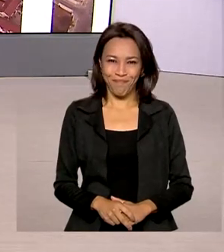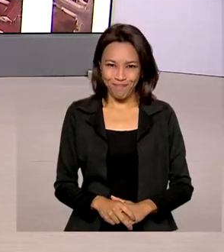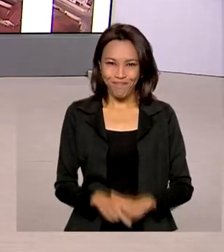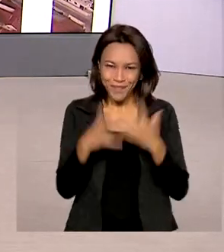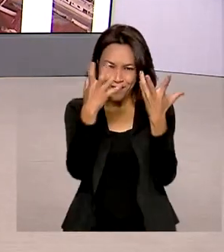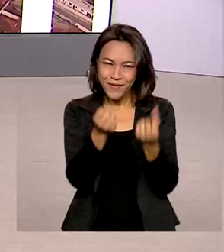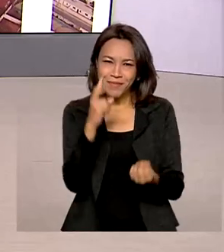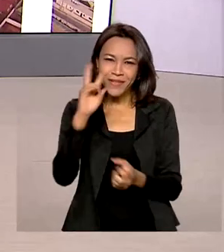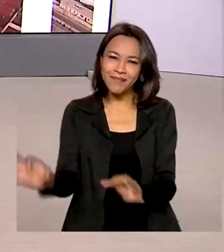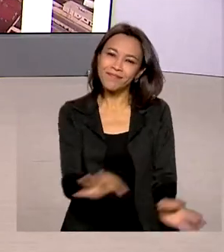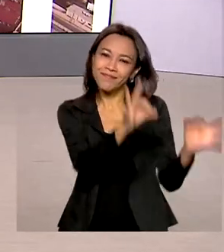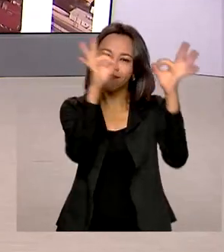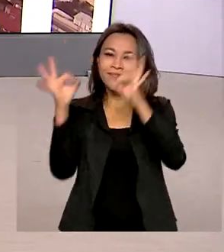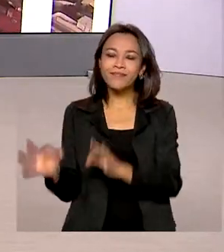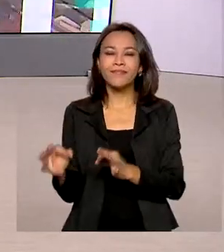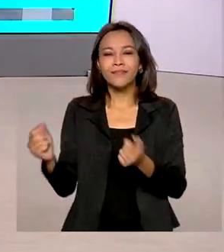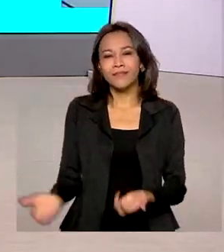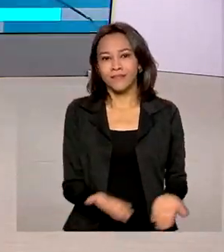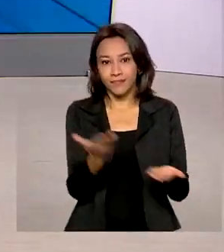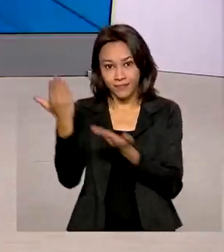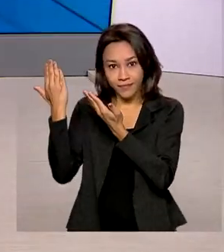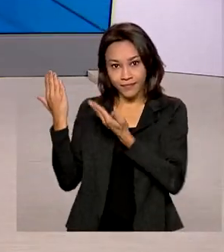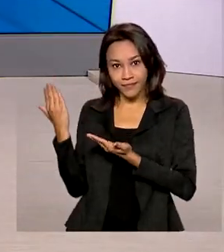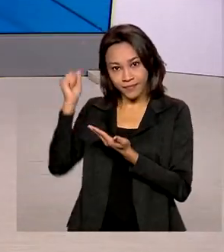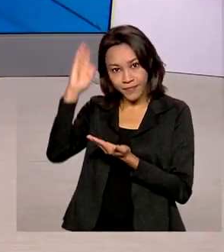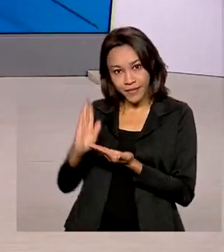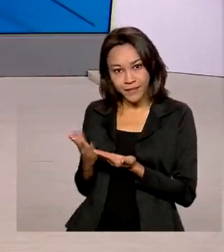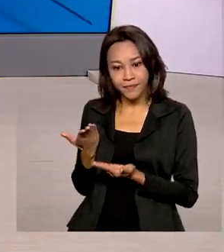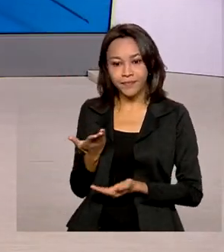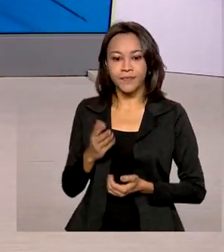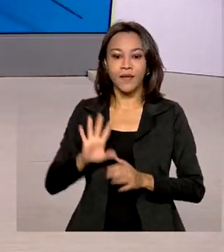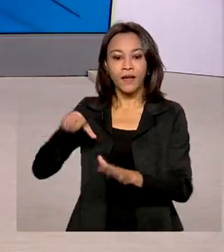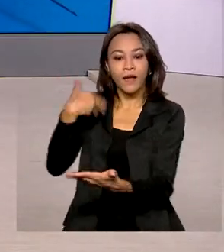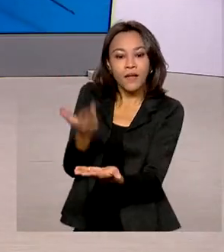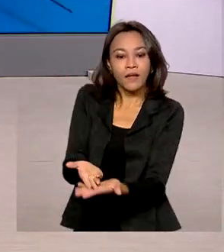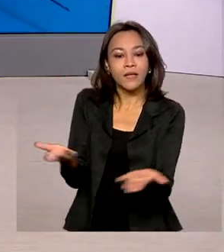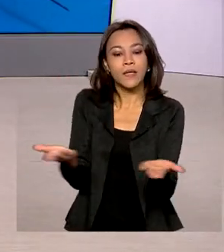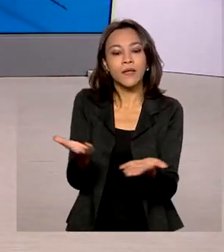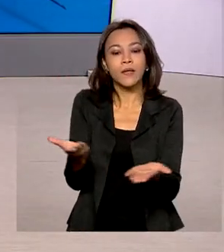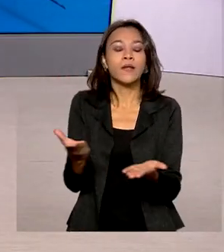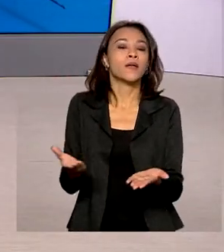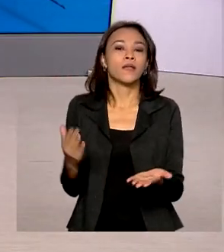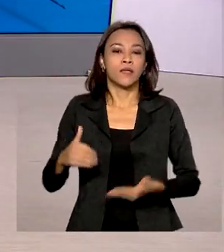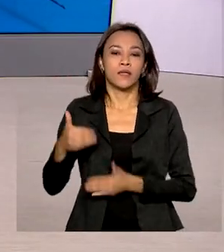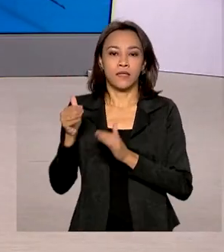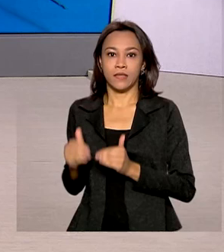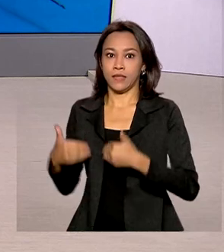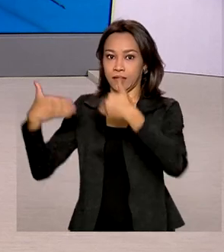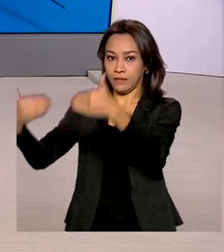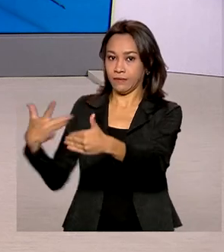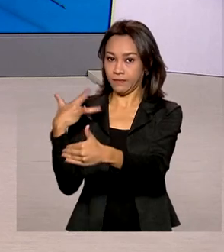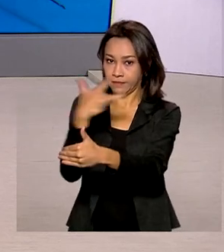Vamos ver então como está a vacinação pelo país? Olha, até agora o Ministério da Saúde já distribuiu